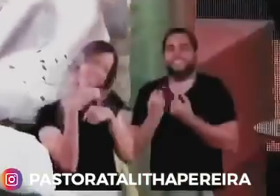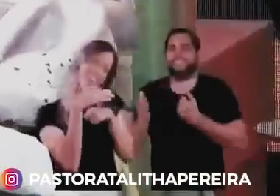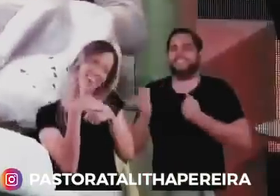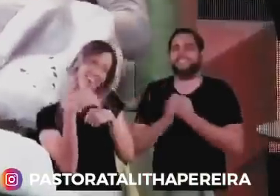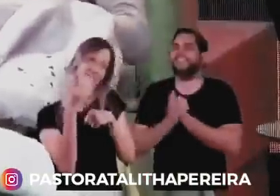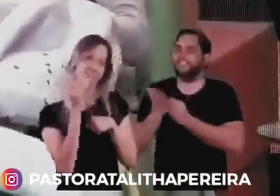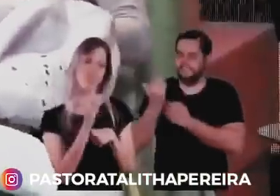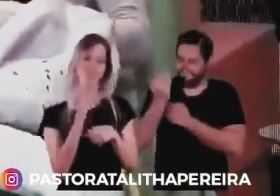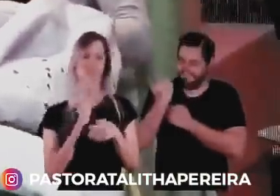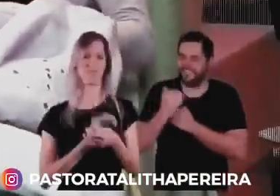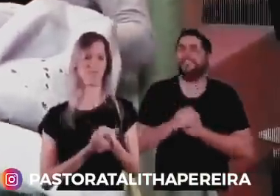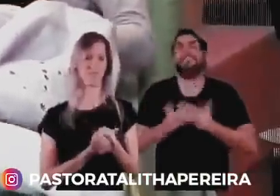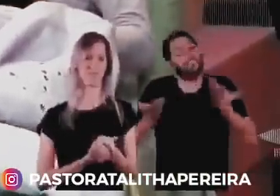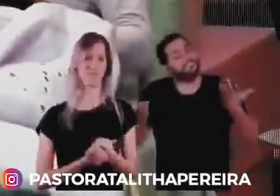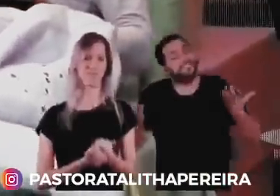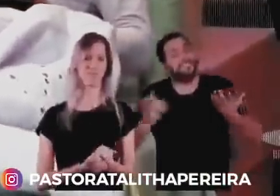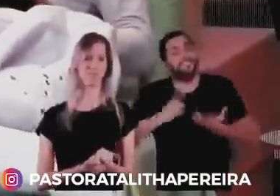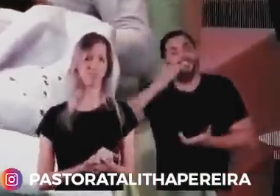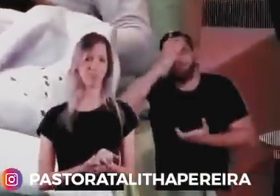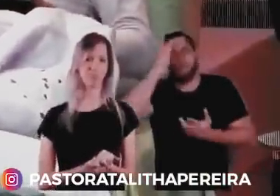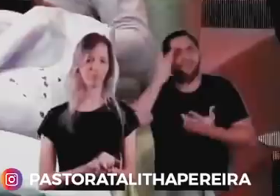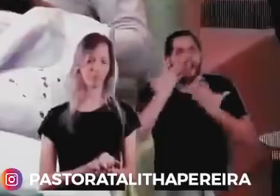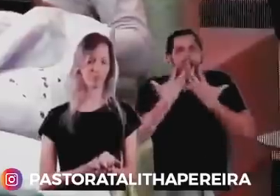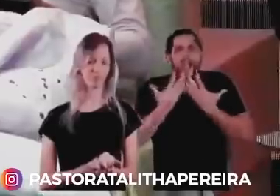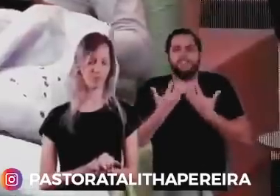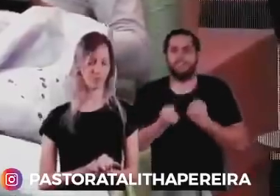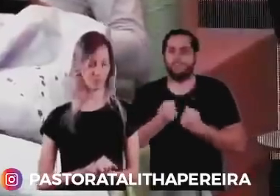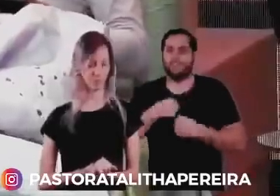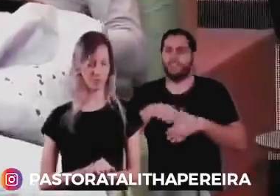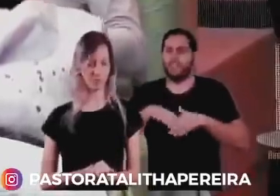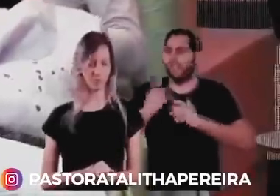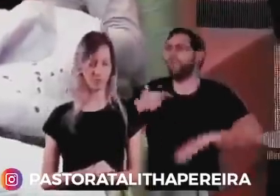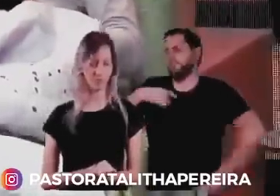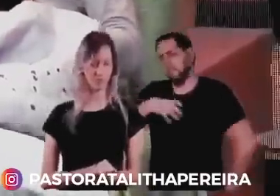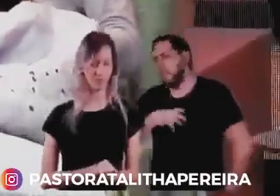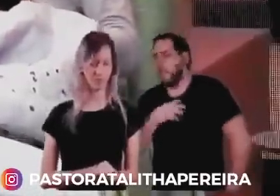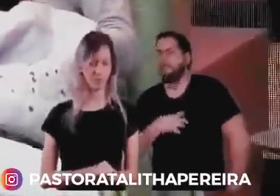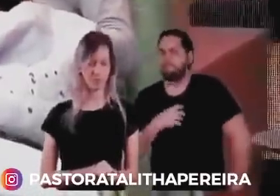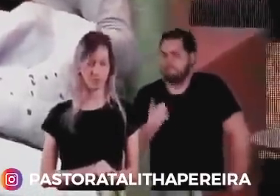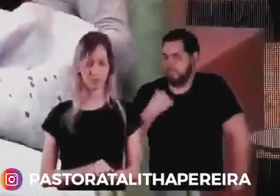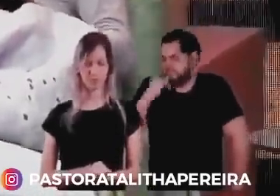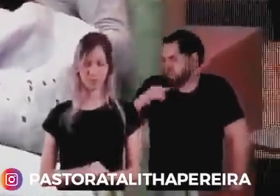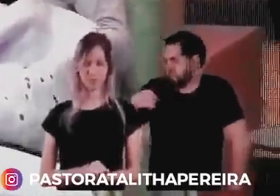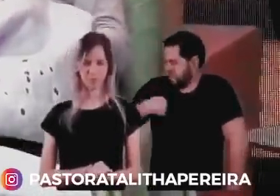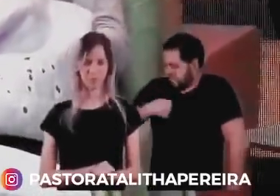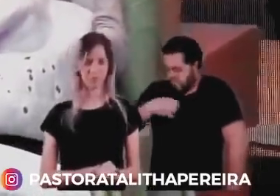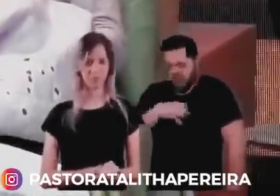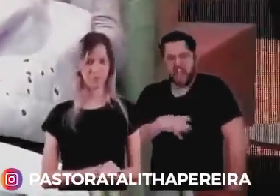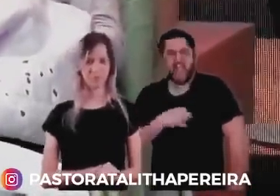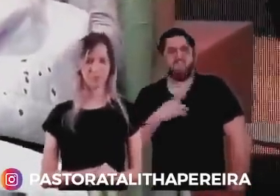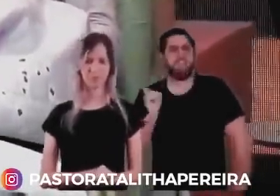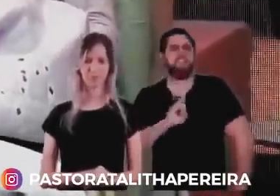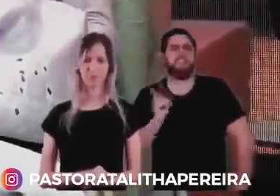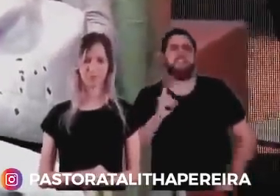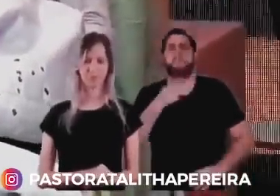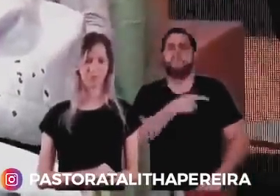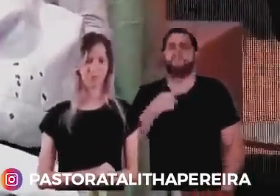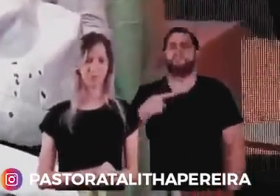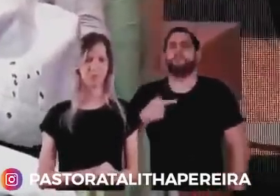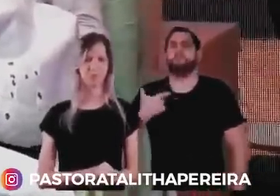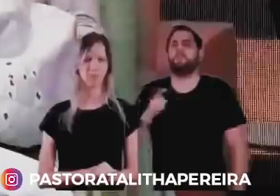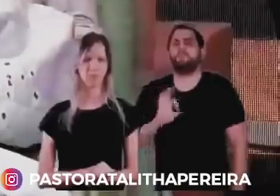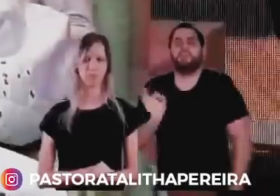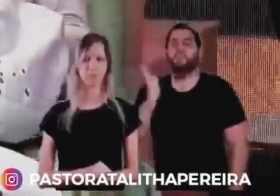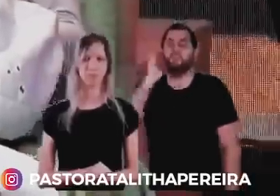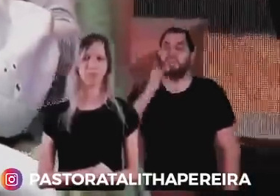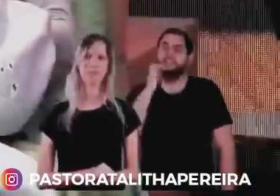Ó, então, ó, tem gente que não assume que guarda rancor. Não, mas eu não guardo rancor, pastor. Eu não guardo, eu já falei